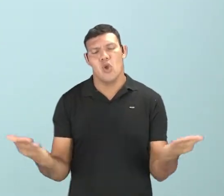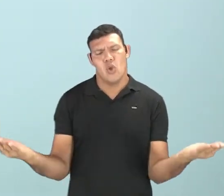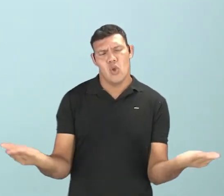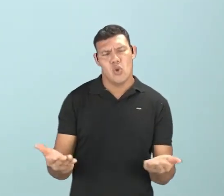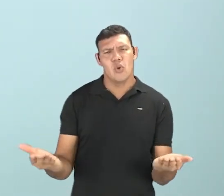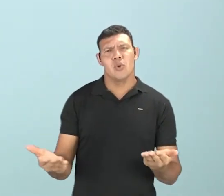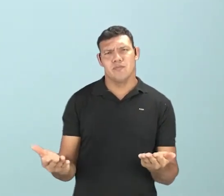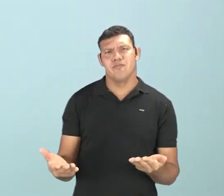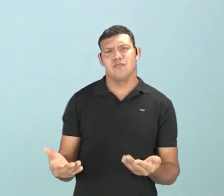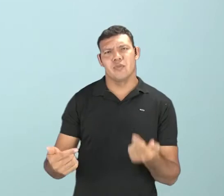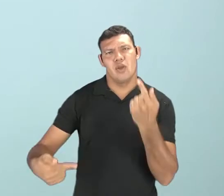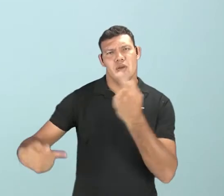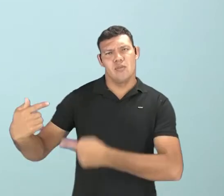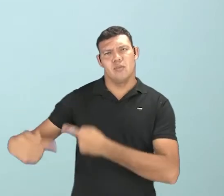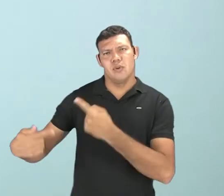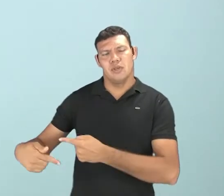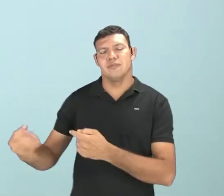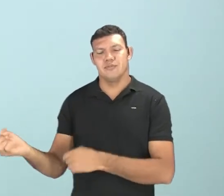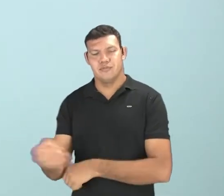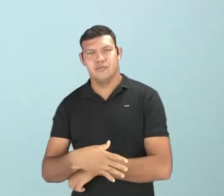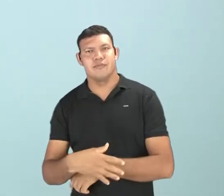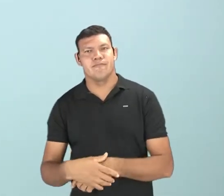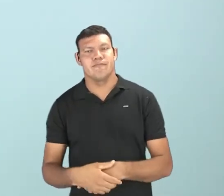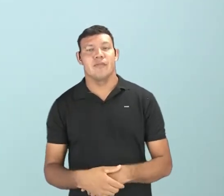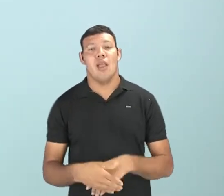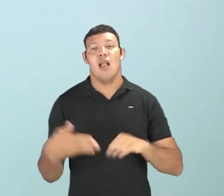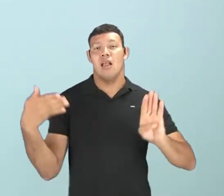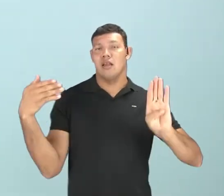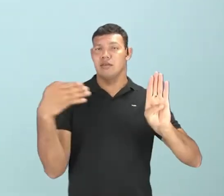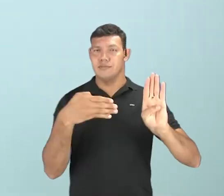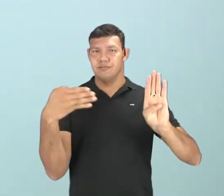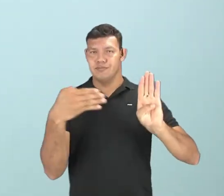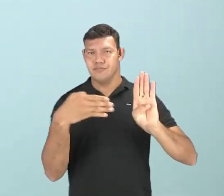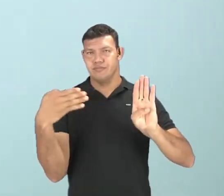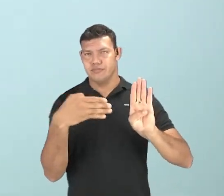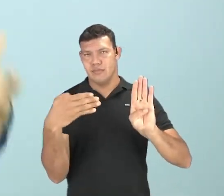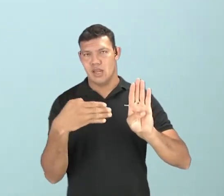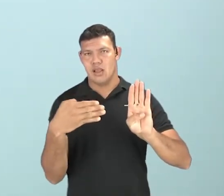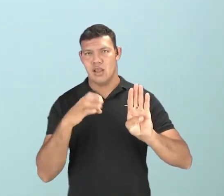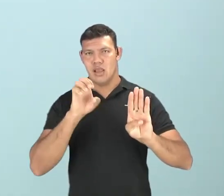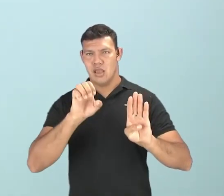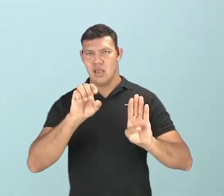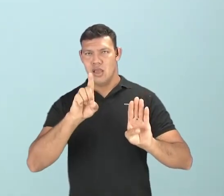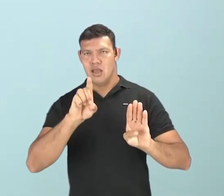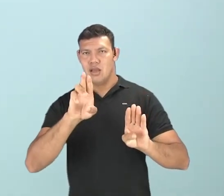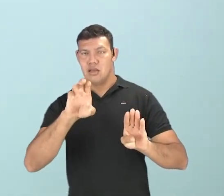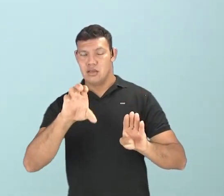atualidade com novas políticas. Queridos, esteja acessando aí a plataforma Eduque para dar uma olhada